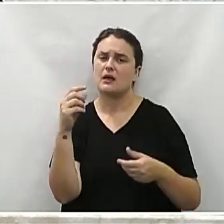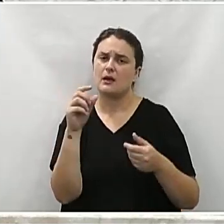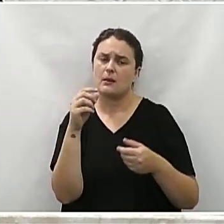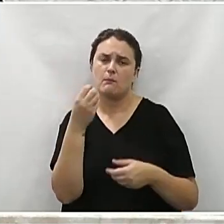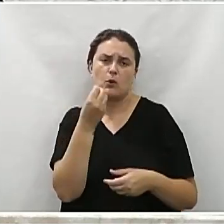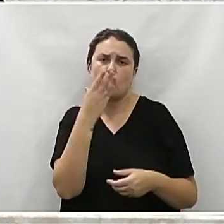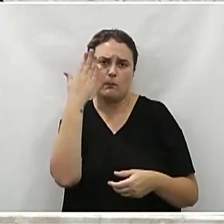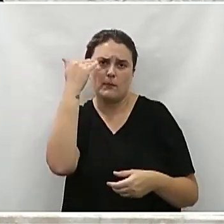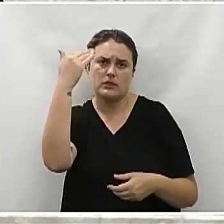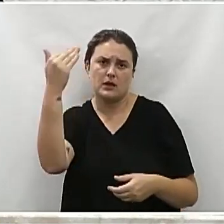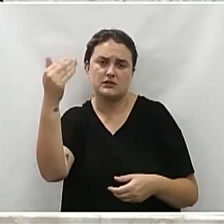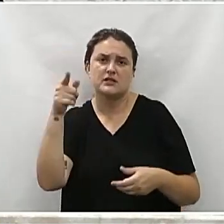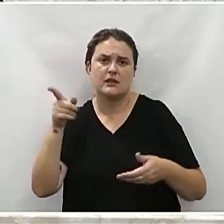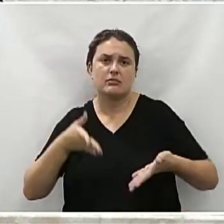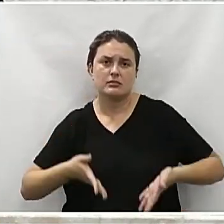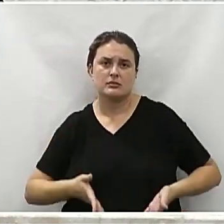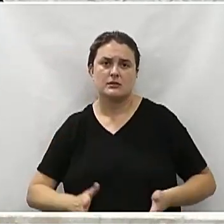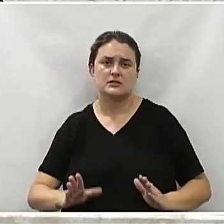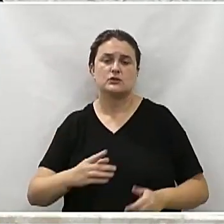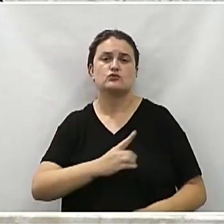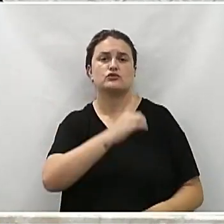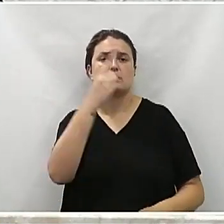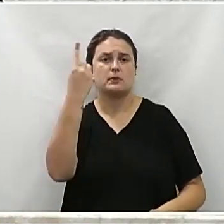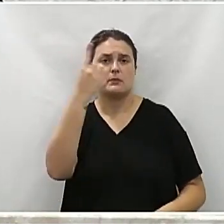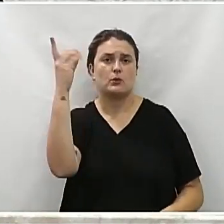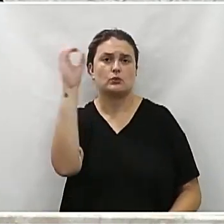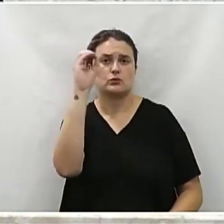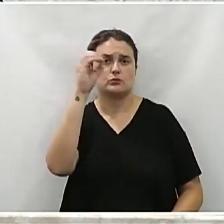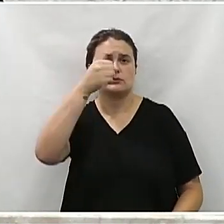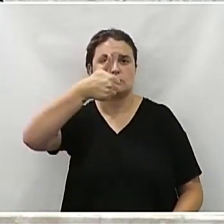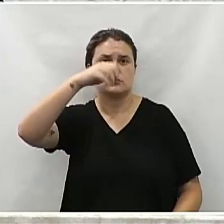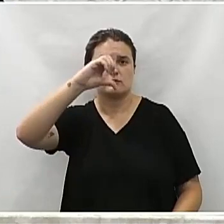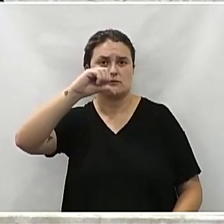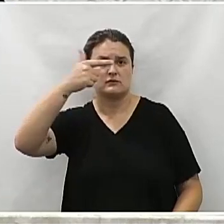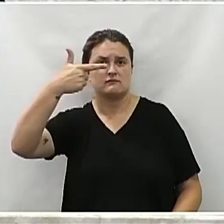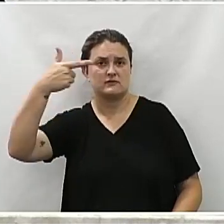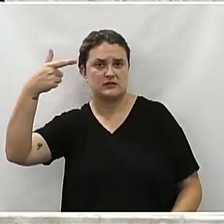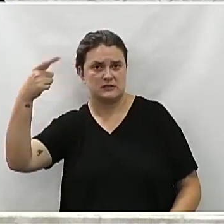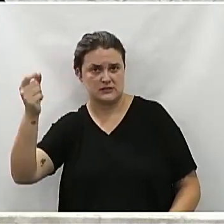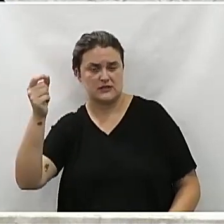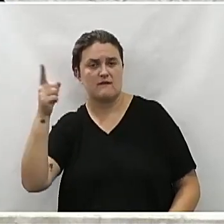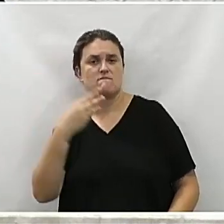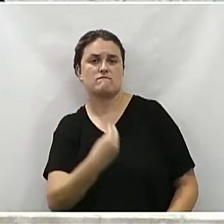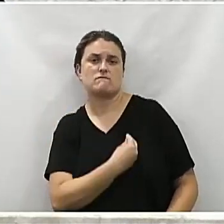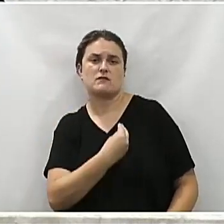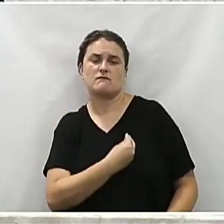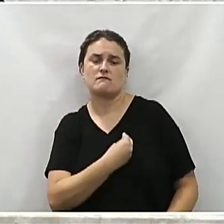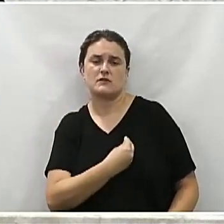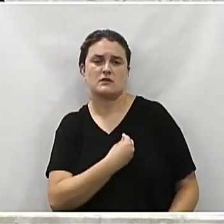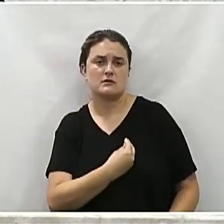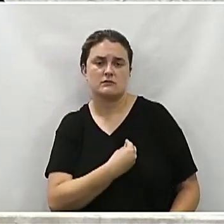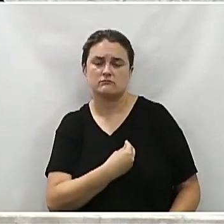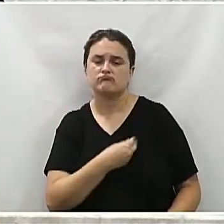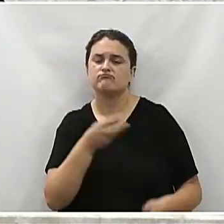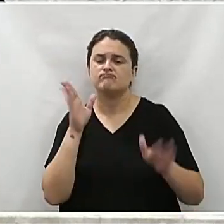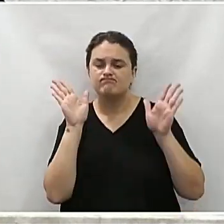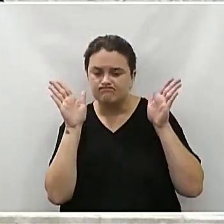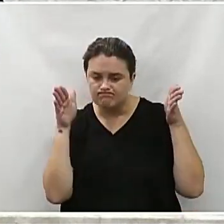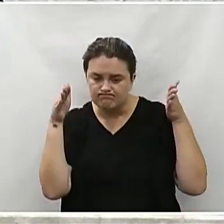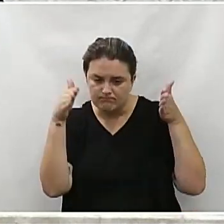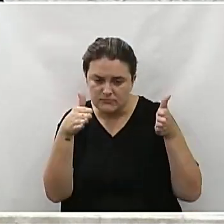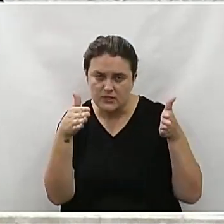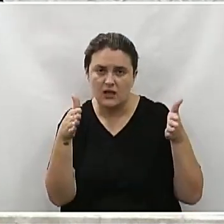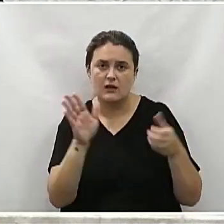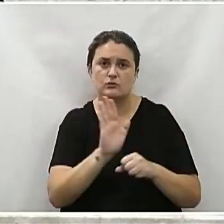homenageado. Nascido em 1º de outubro de 1920, ele viveu uma vida dedicada à sua